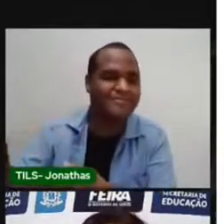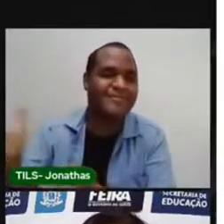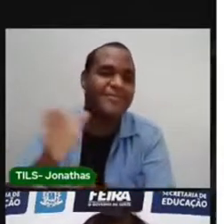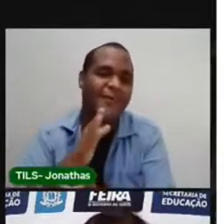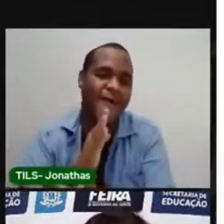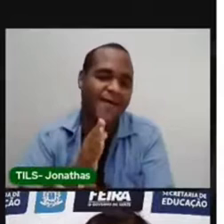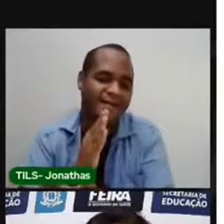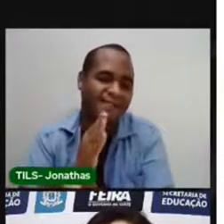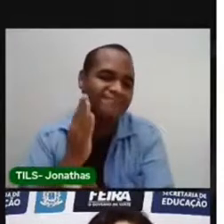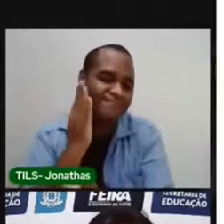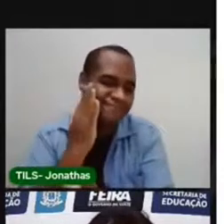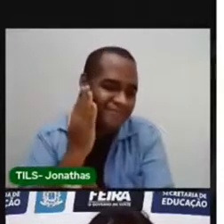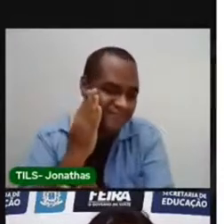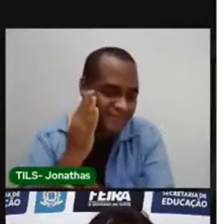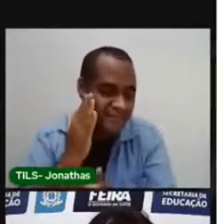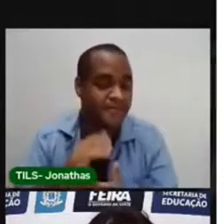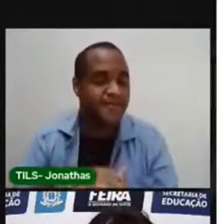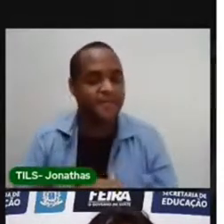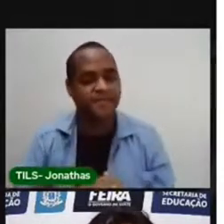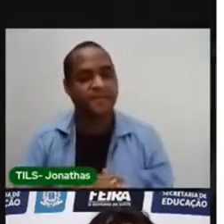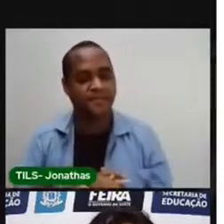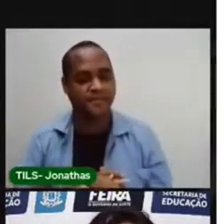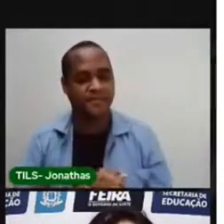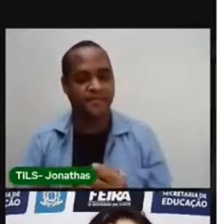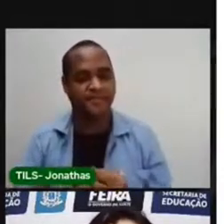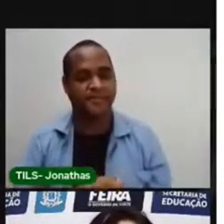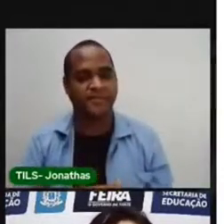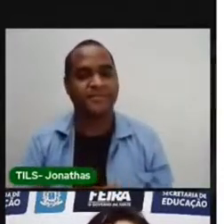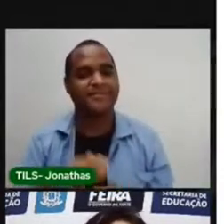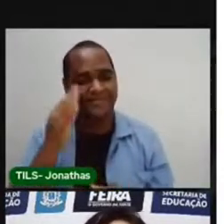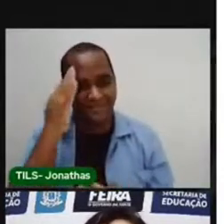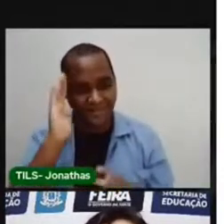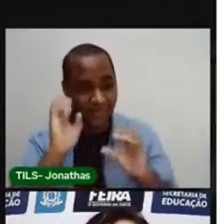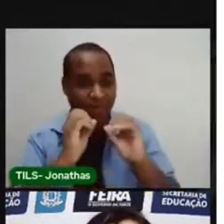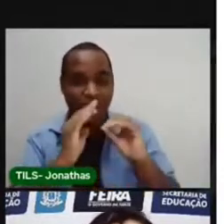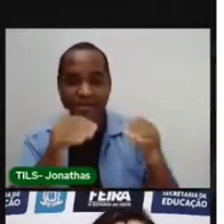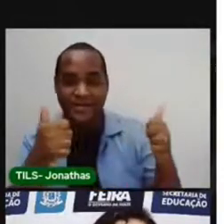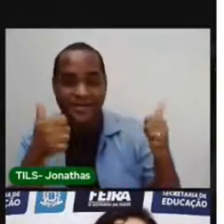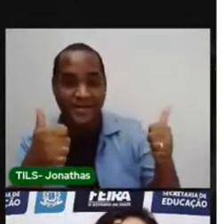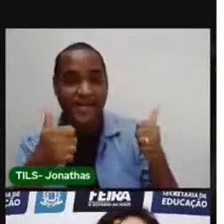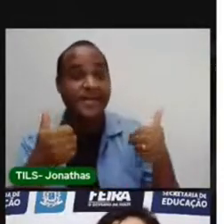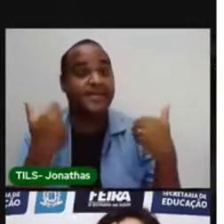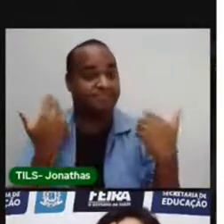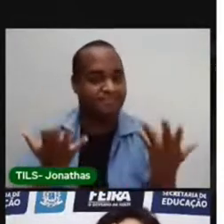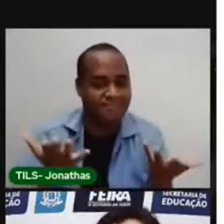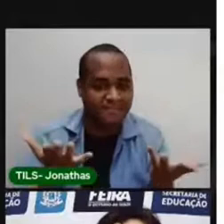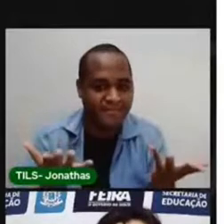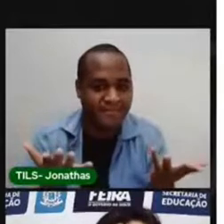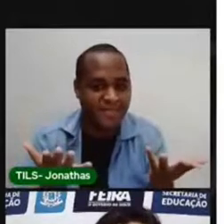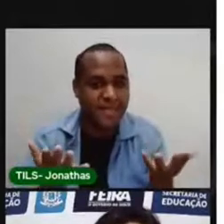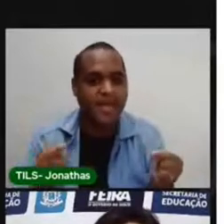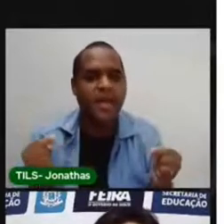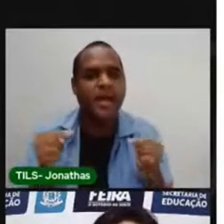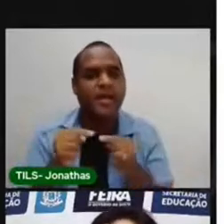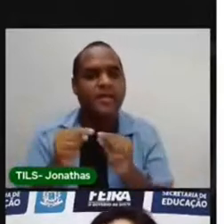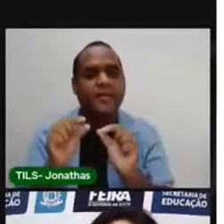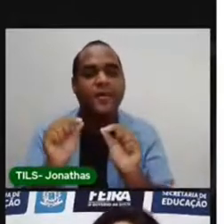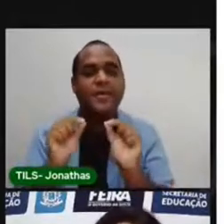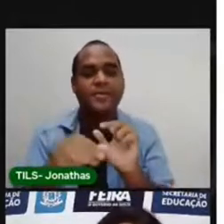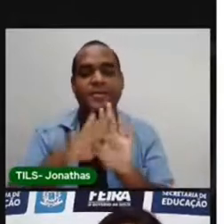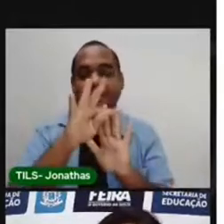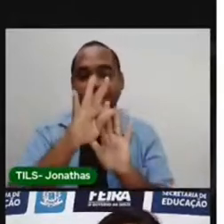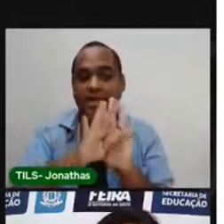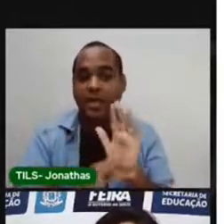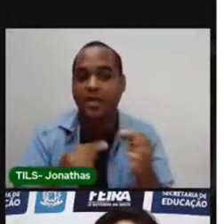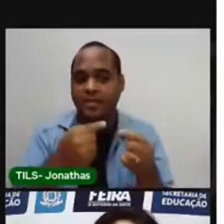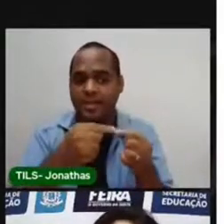nosso folclore. Entendeu? Muito bem. Então, como esse texto é